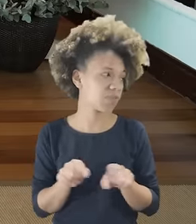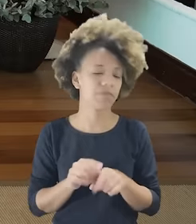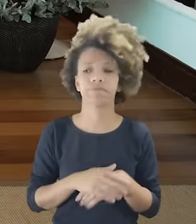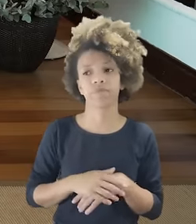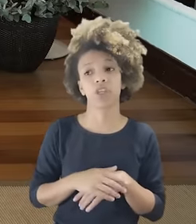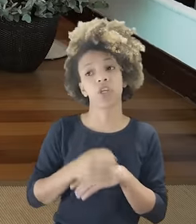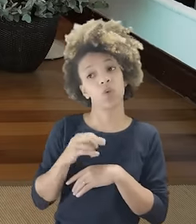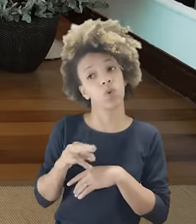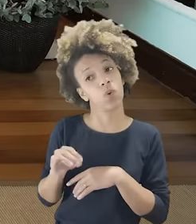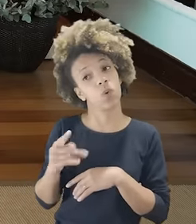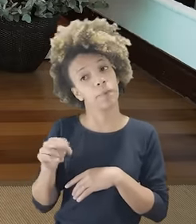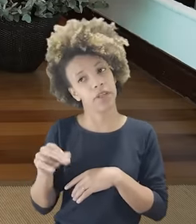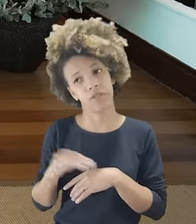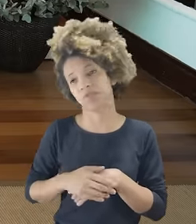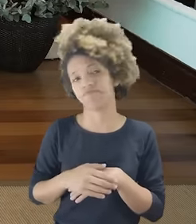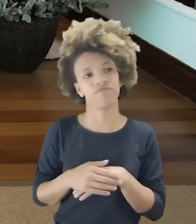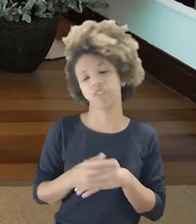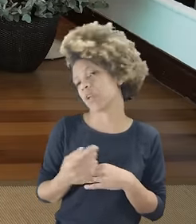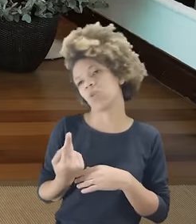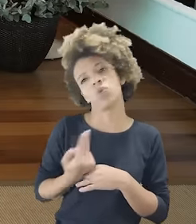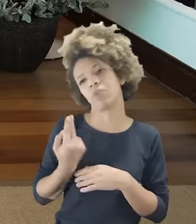assim dinheiro preto no coração